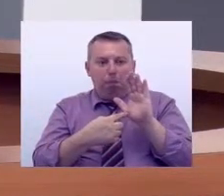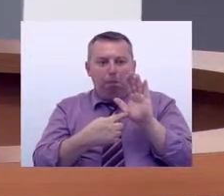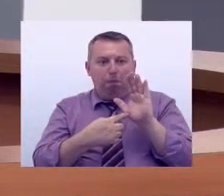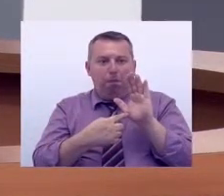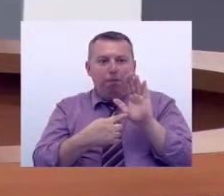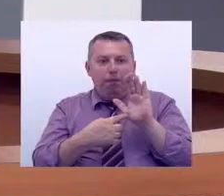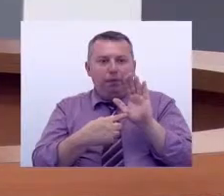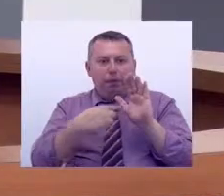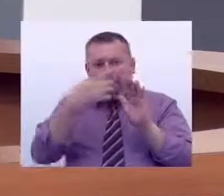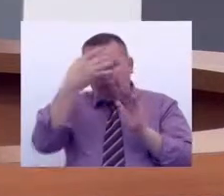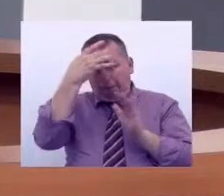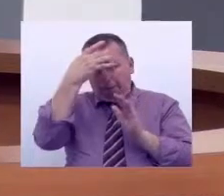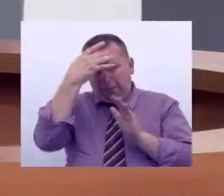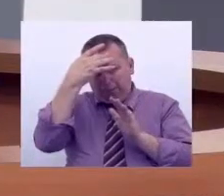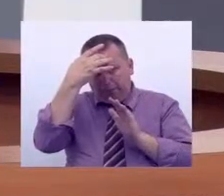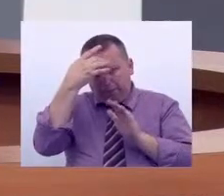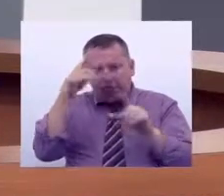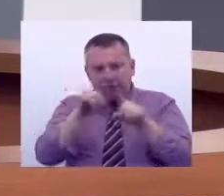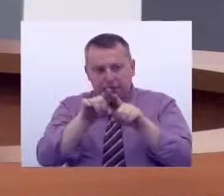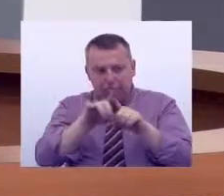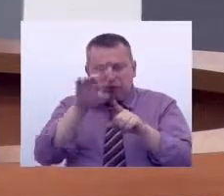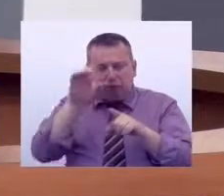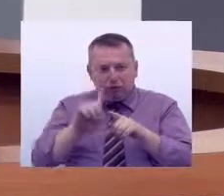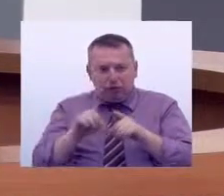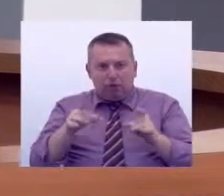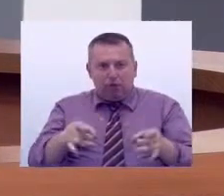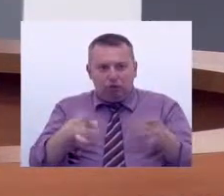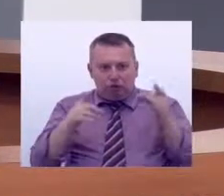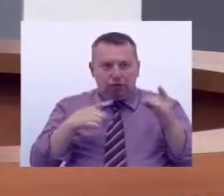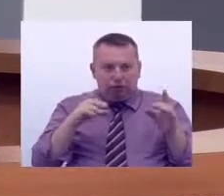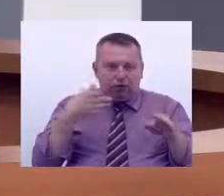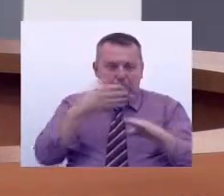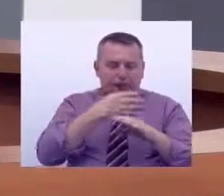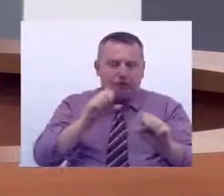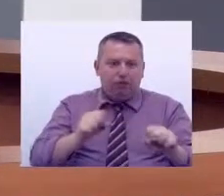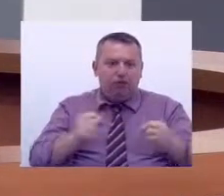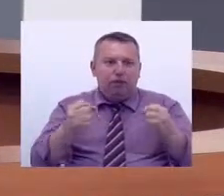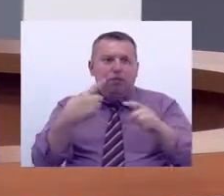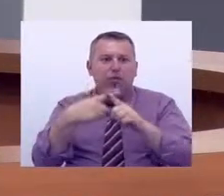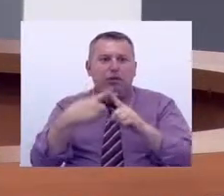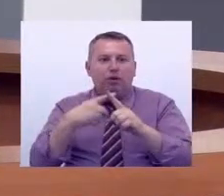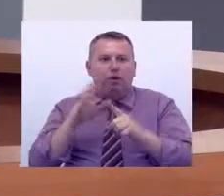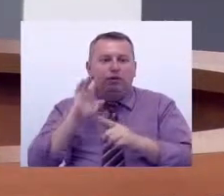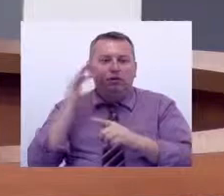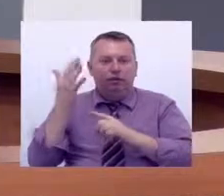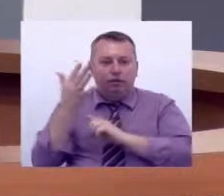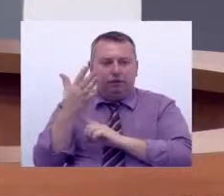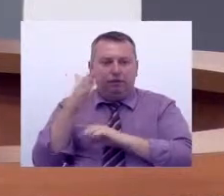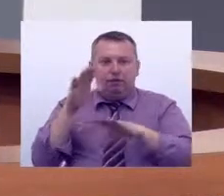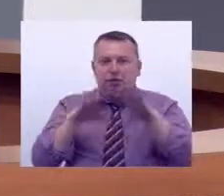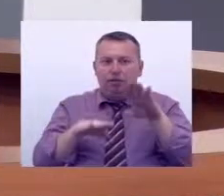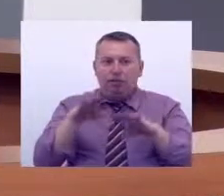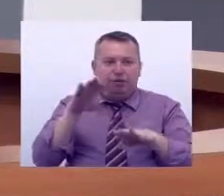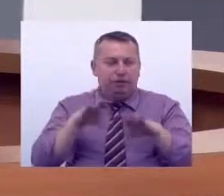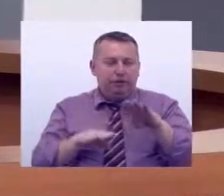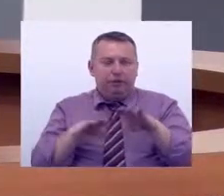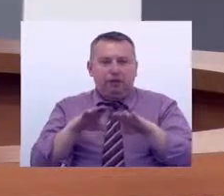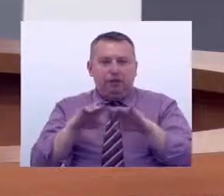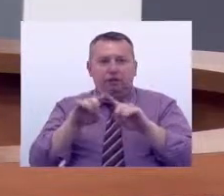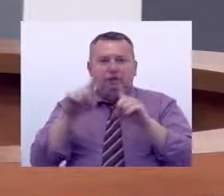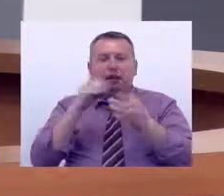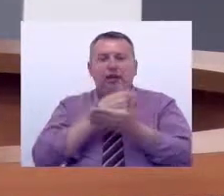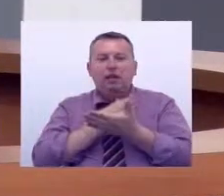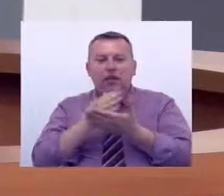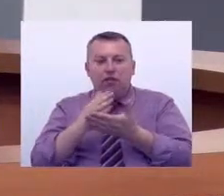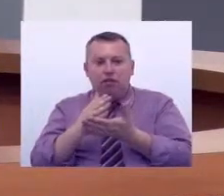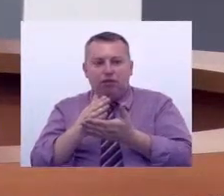a questão moral e a questão dos direitos dos consumidores. E aí eu venho aqui para defender em relação a isso, porque assim, independente de ser um vício de iniciativa, eu